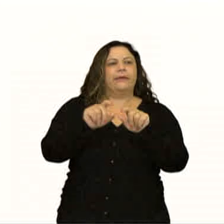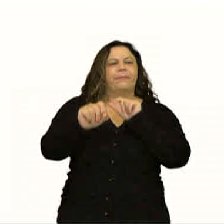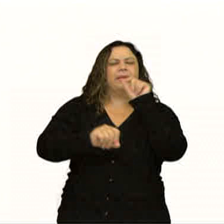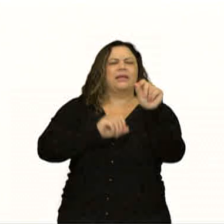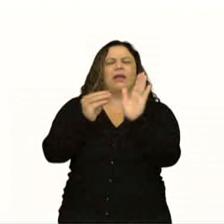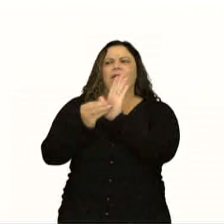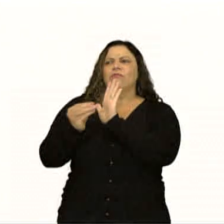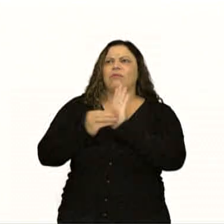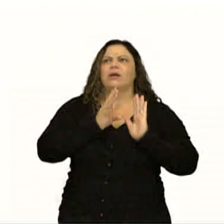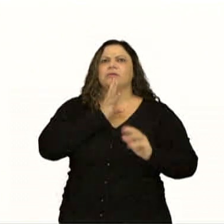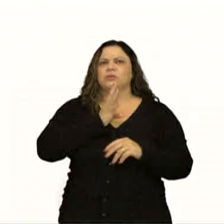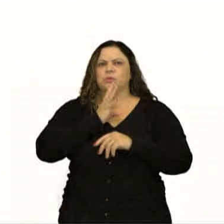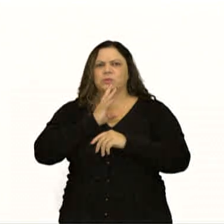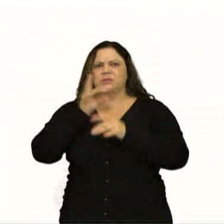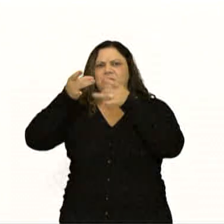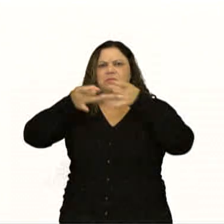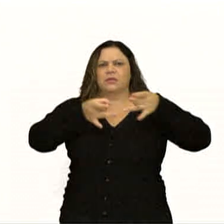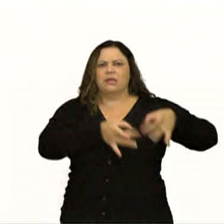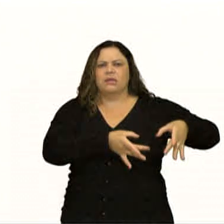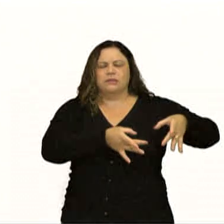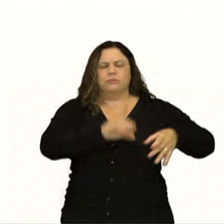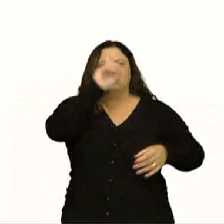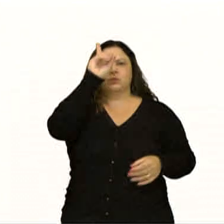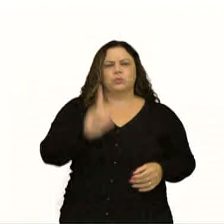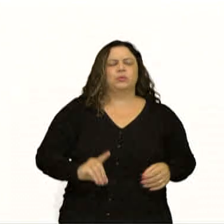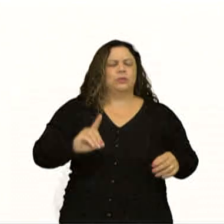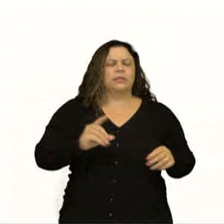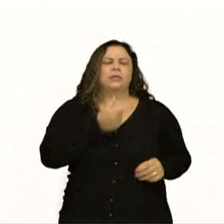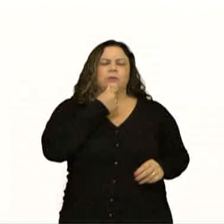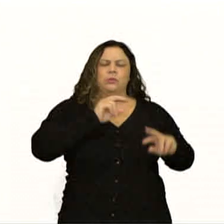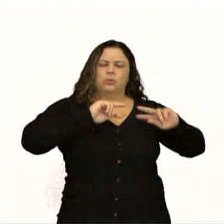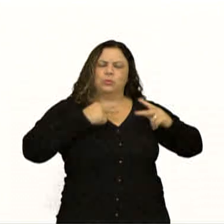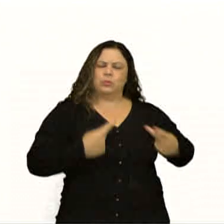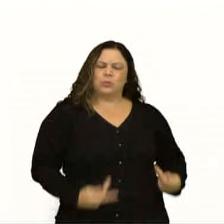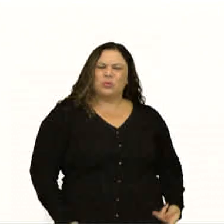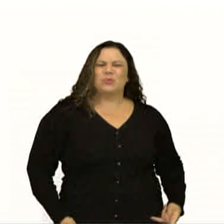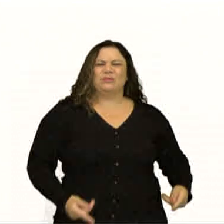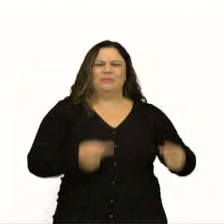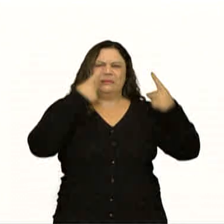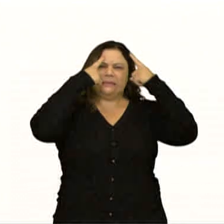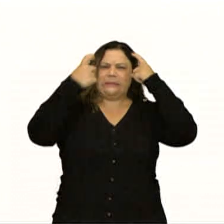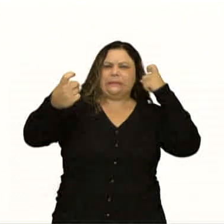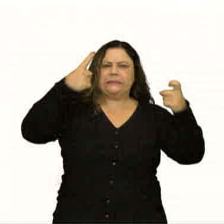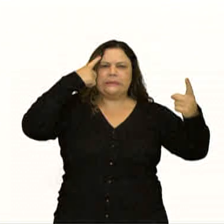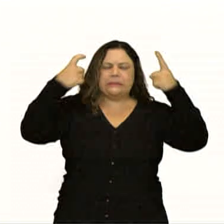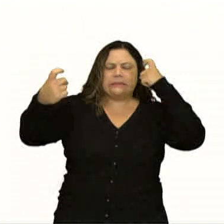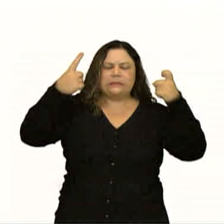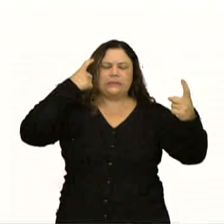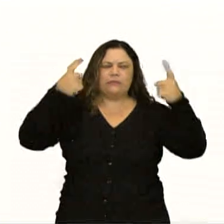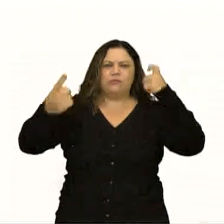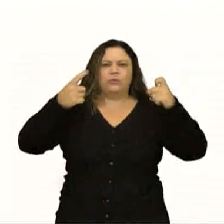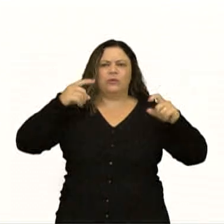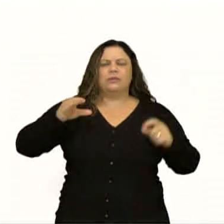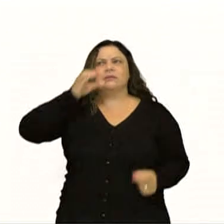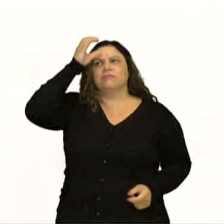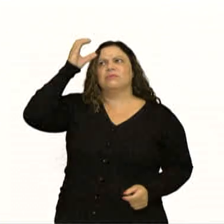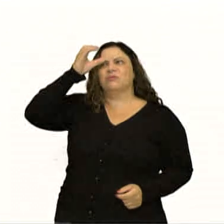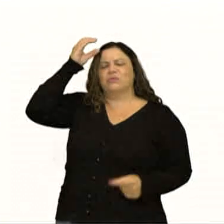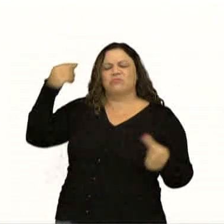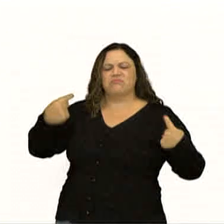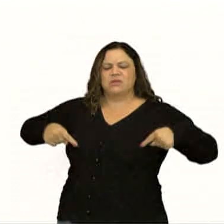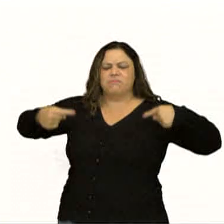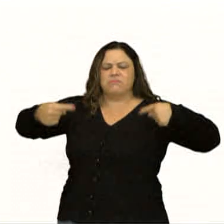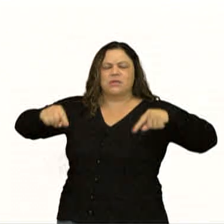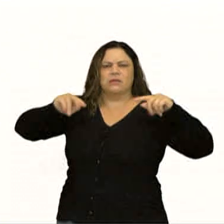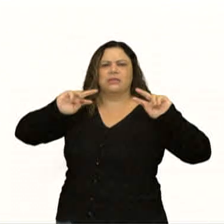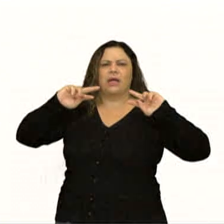o desprezo dos direitos do homem conduziram a atos de barbárie que revoltam a consciência da humanidade e que o